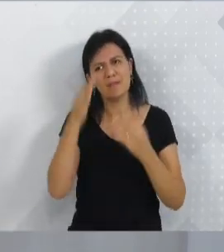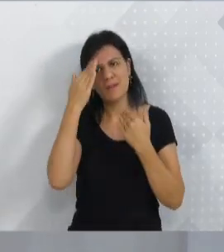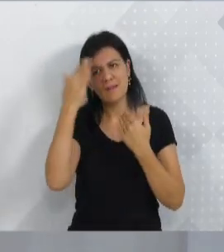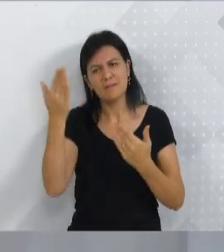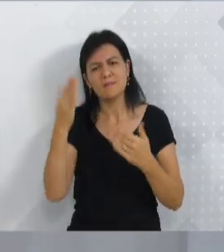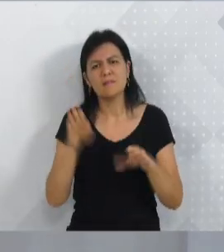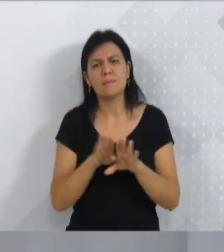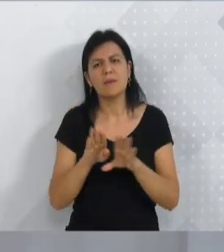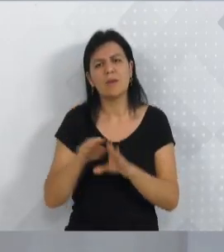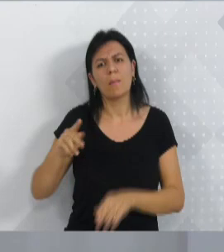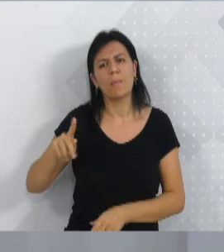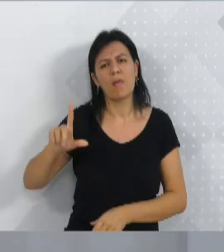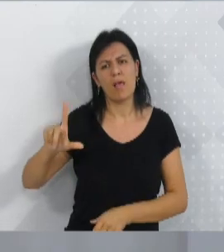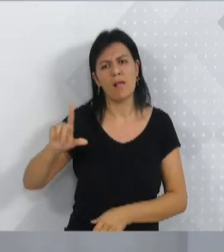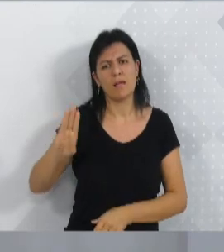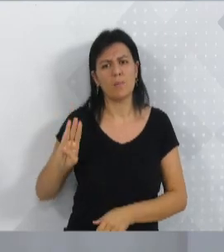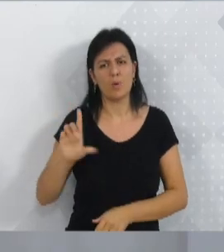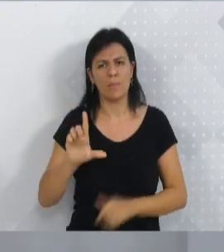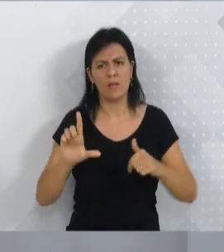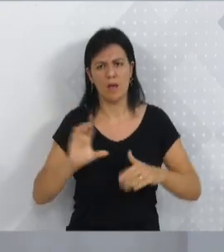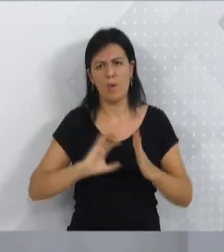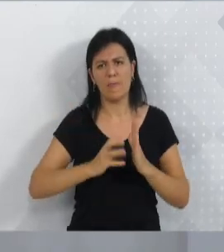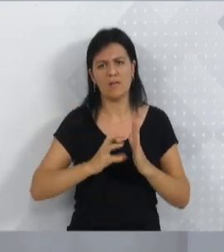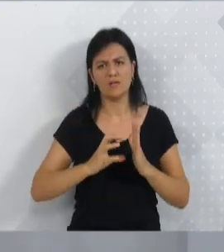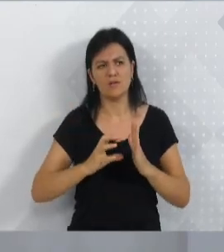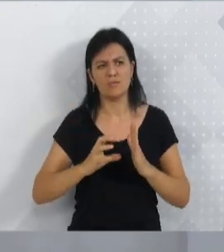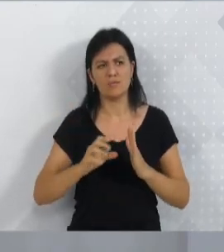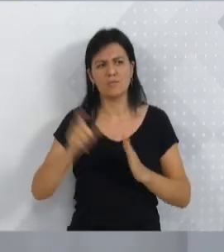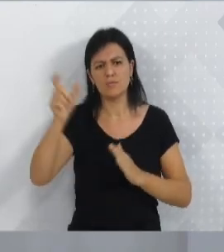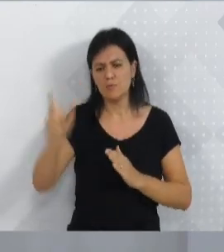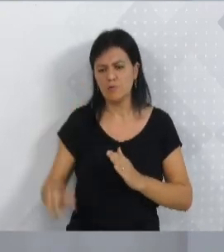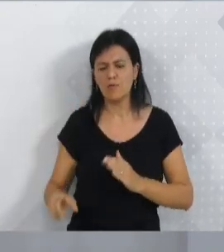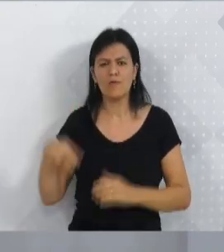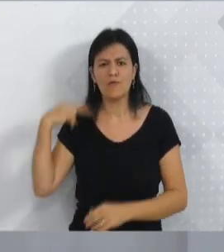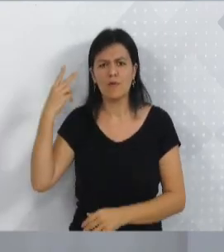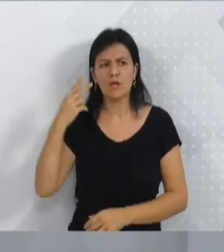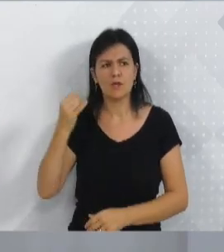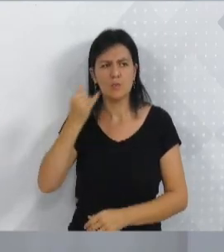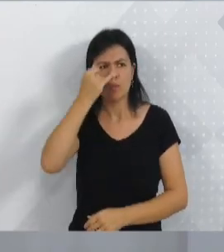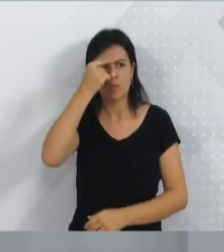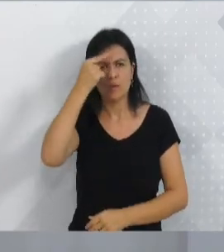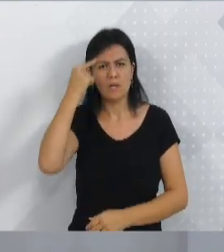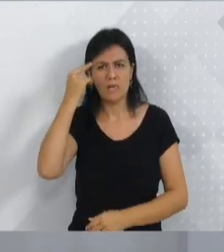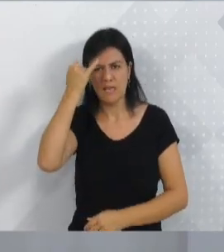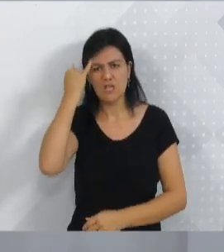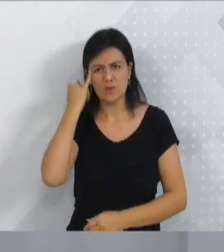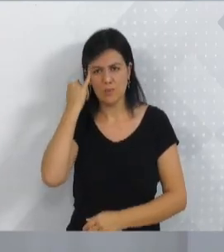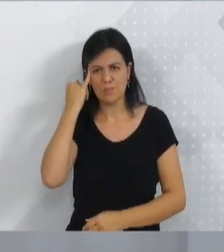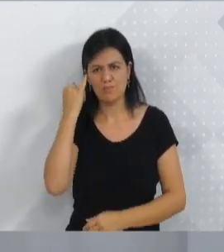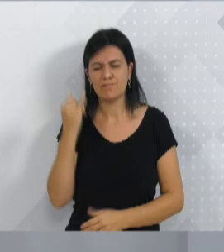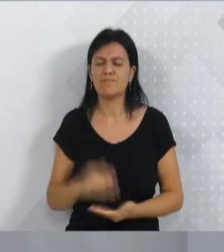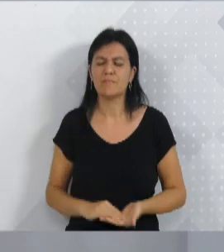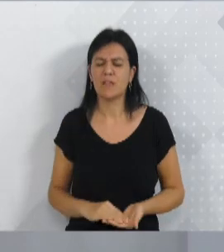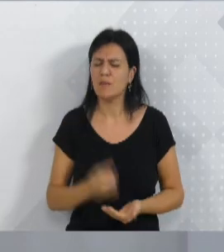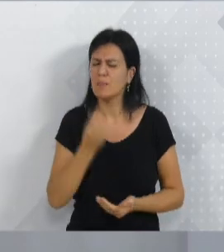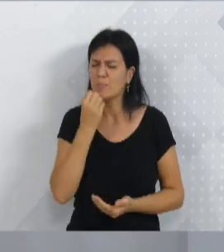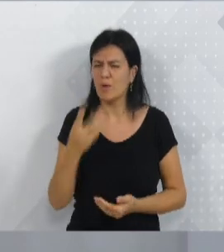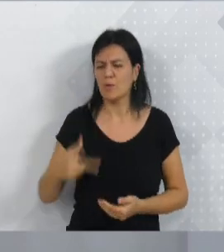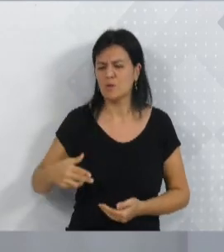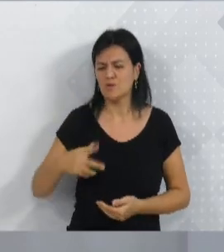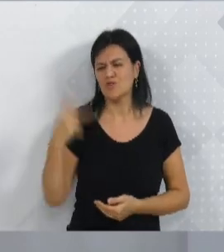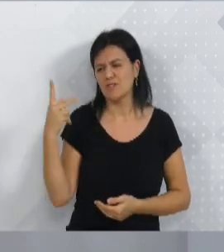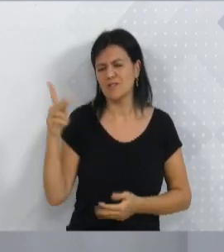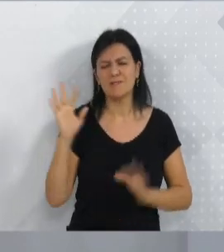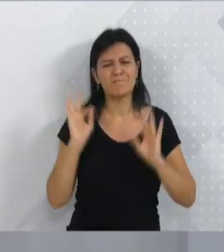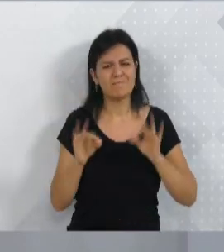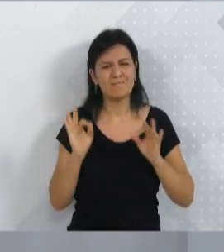partido liberal de Blumenau na pessoa do vendedorito de Souza foi graças a Deus né deu certo na cirurgia dele tava até